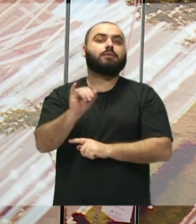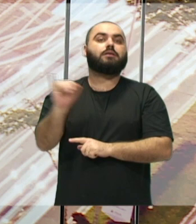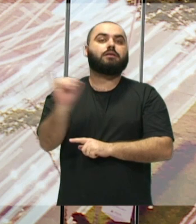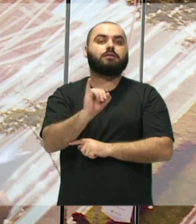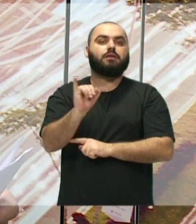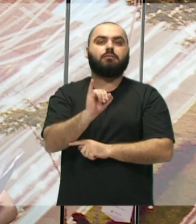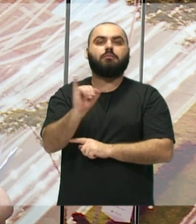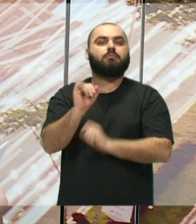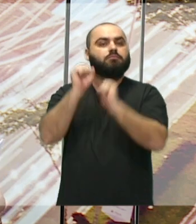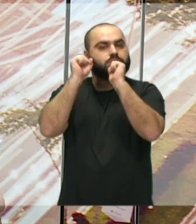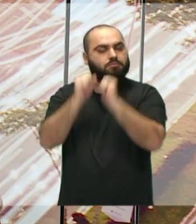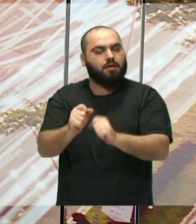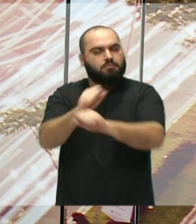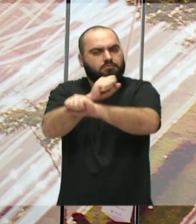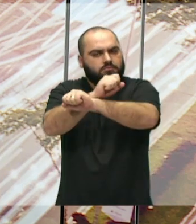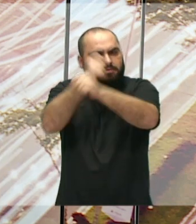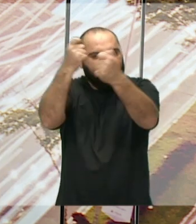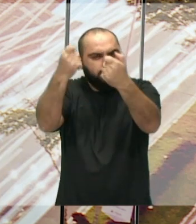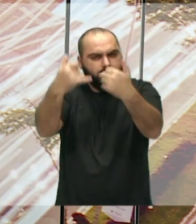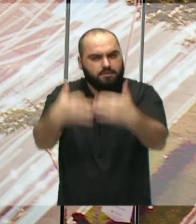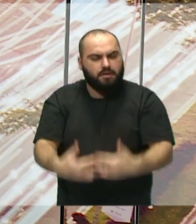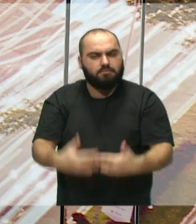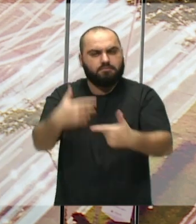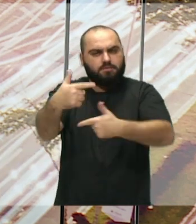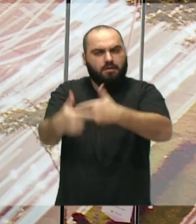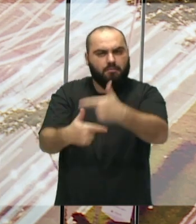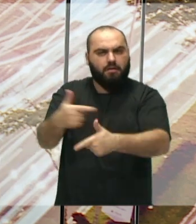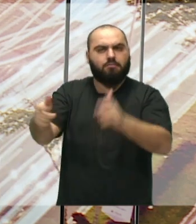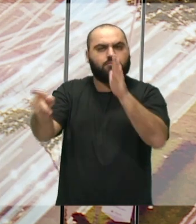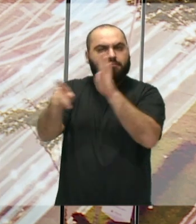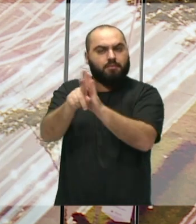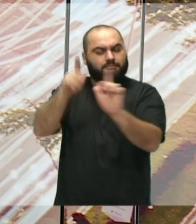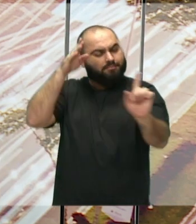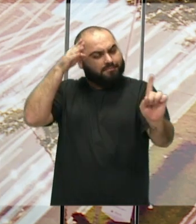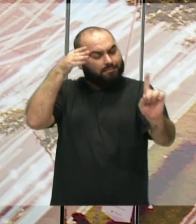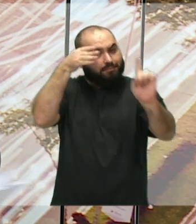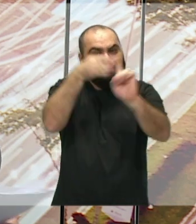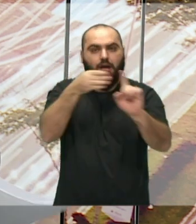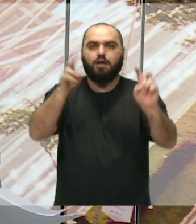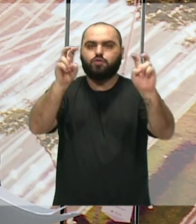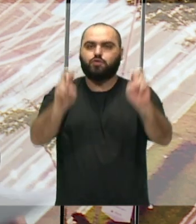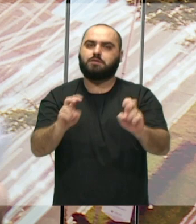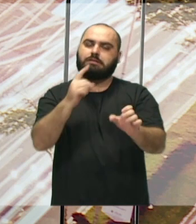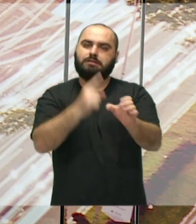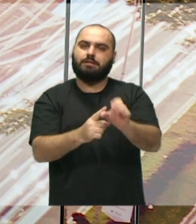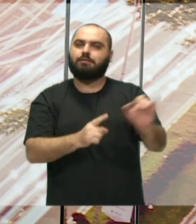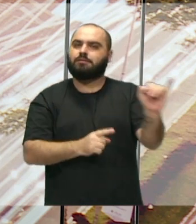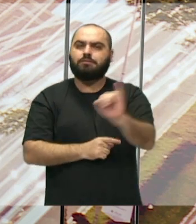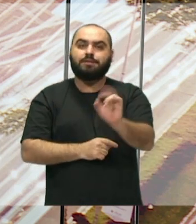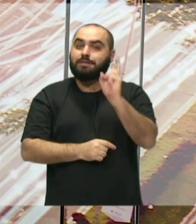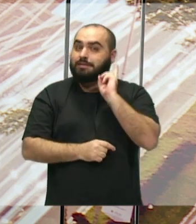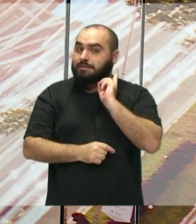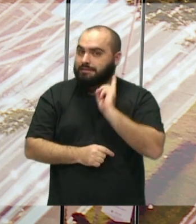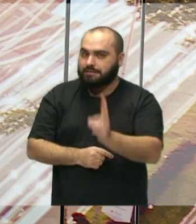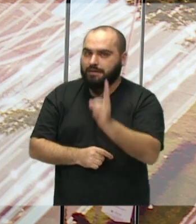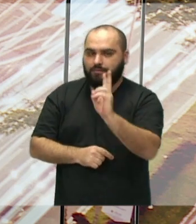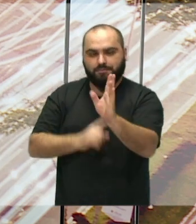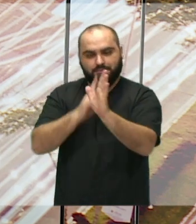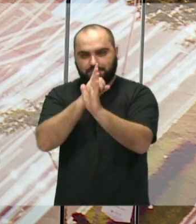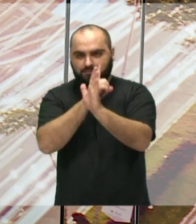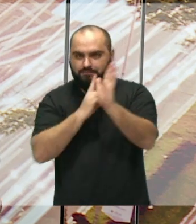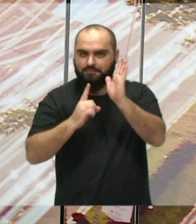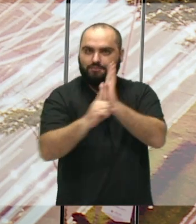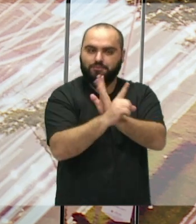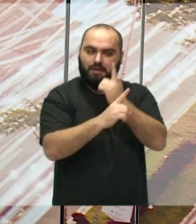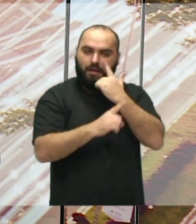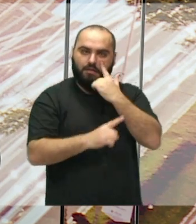suas pautas legislativas e comentarem os principais assuntos da cidade, sempre com prioridade no